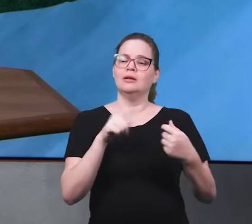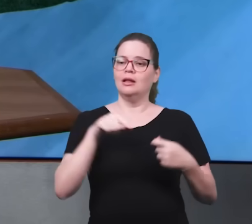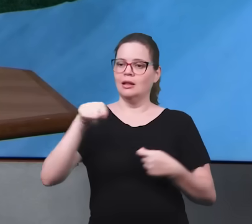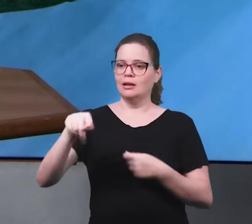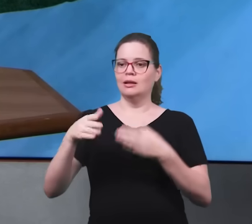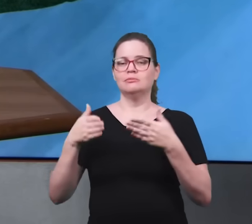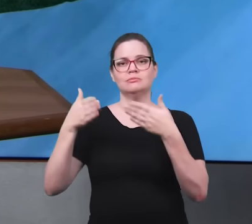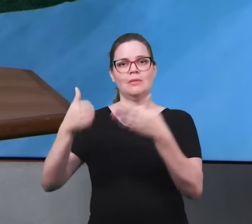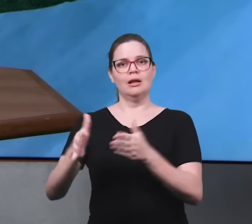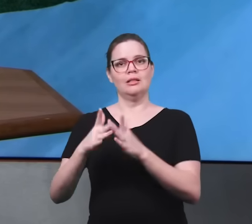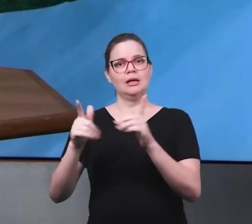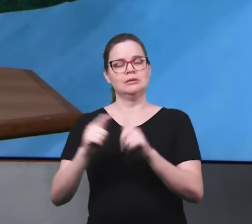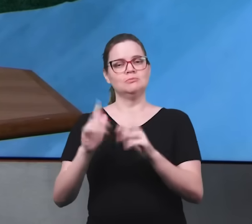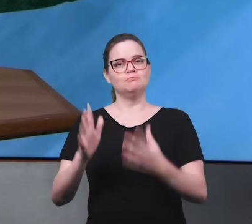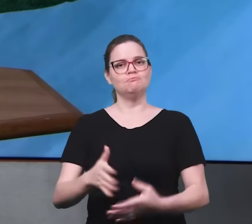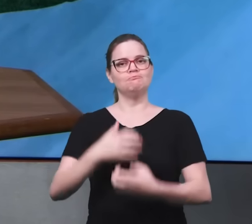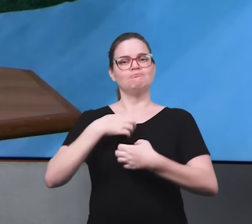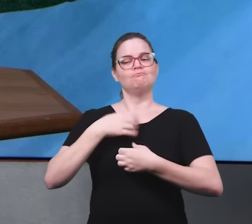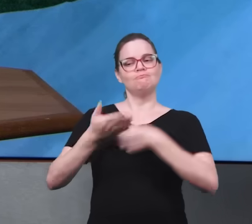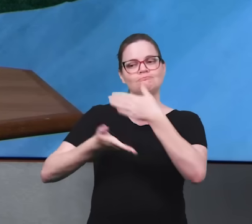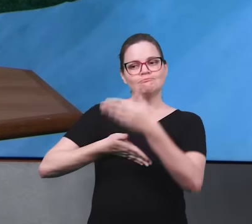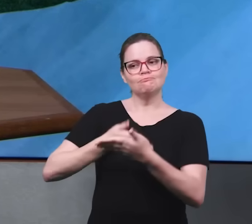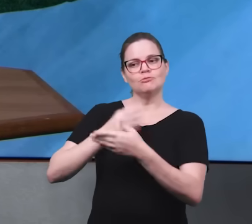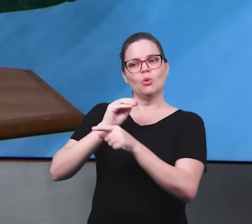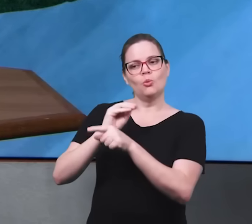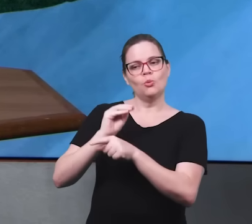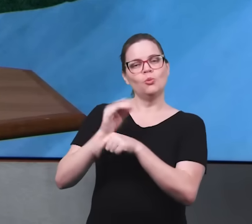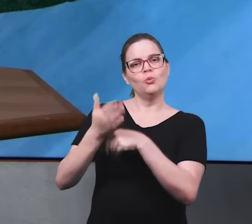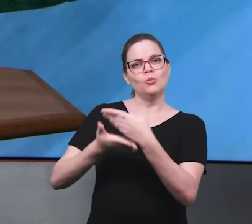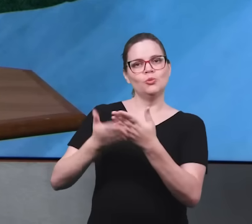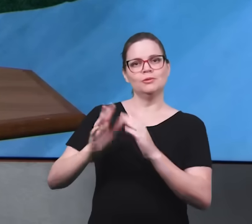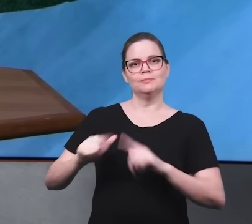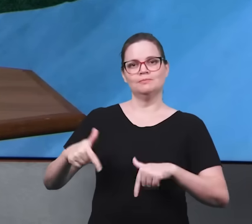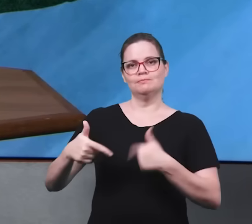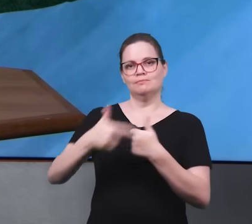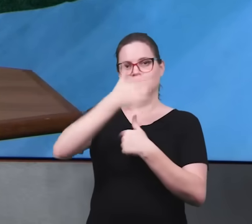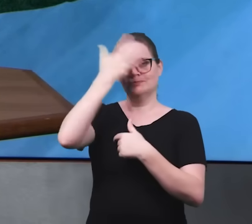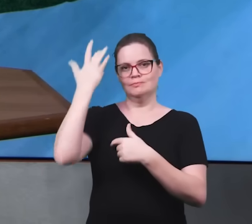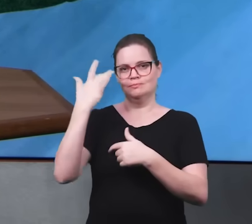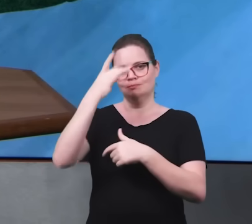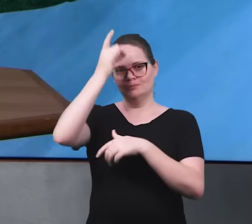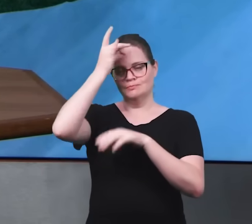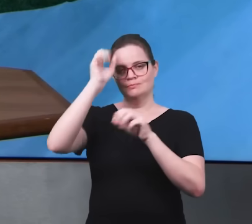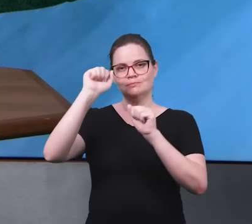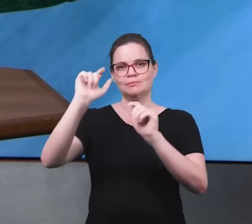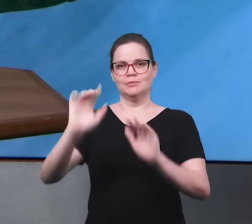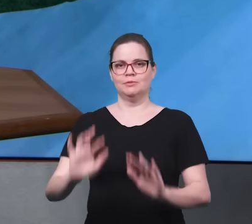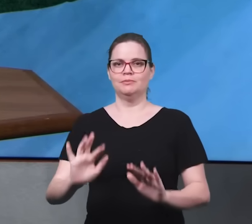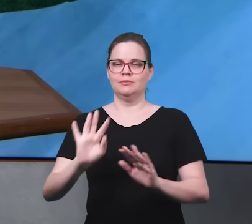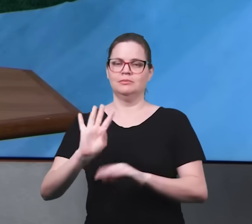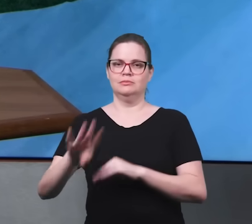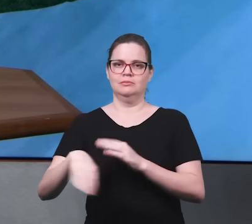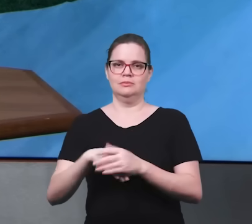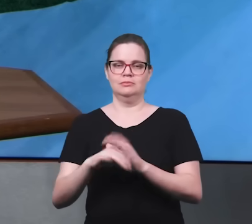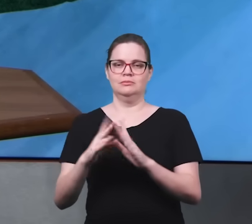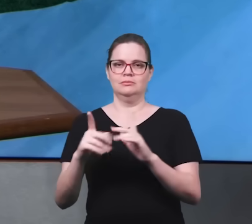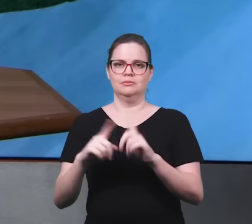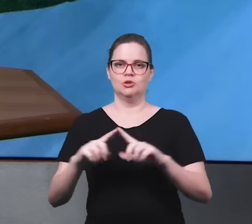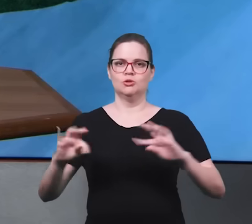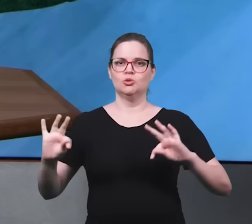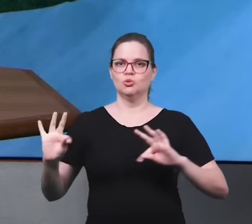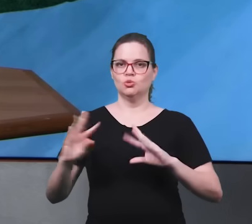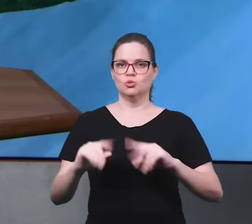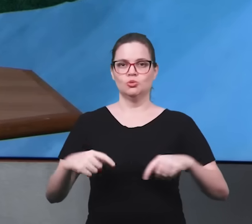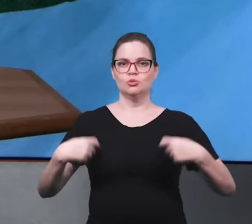ali são recebidos, são tratados, são cuidados e recebem da igreja tudo aquilo